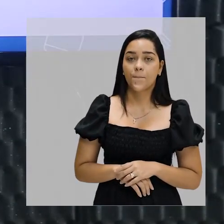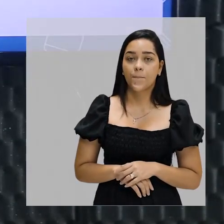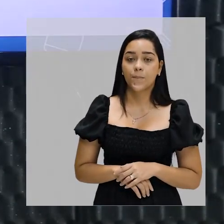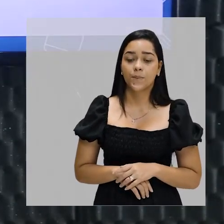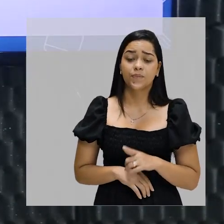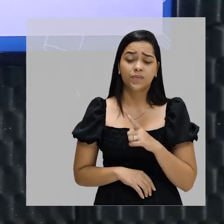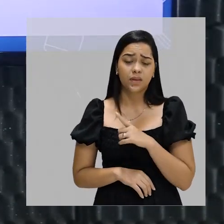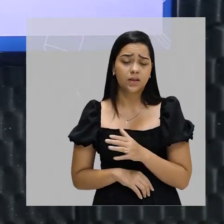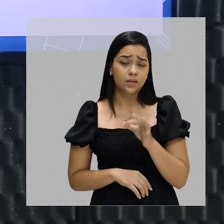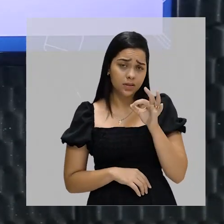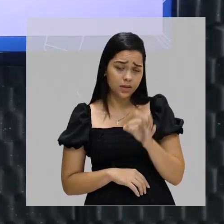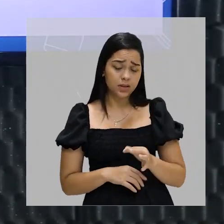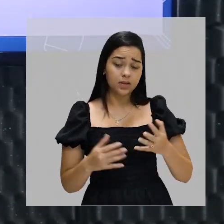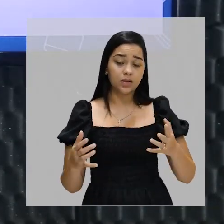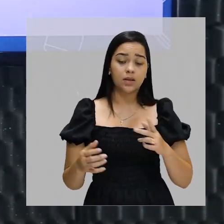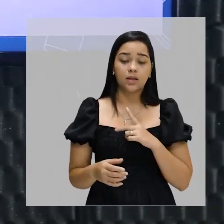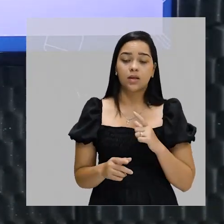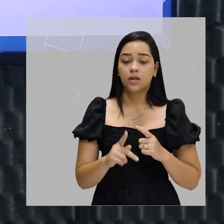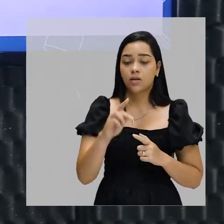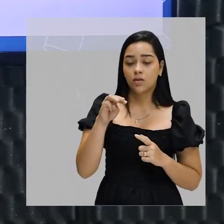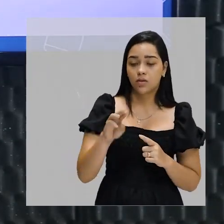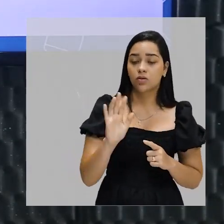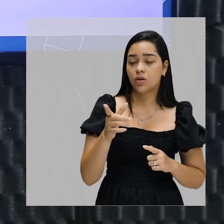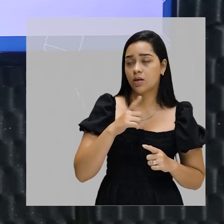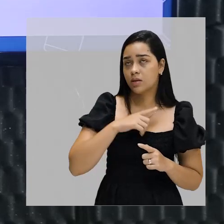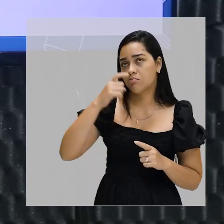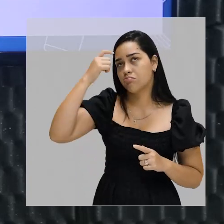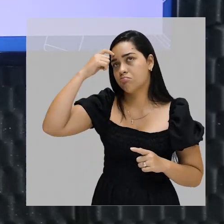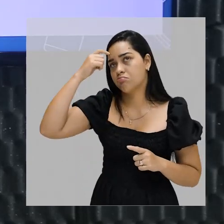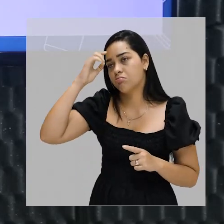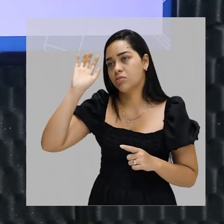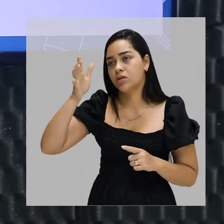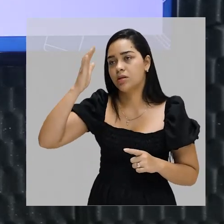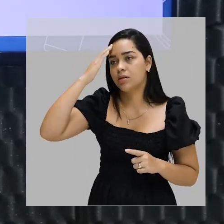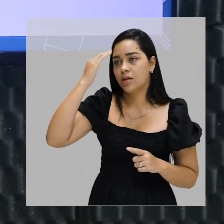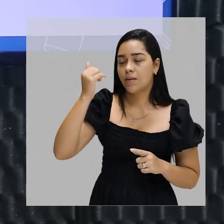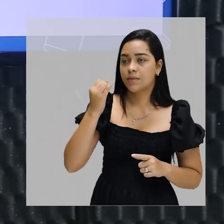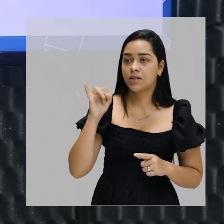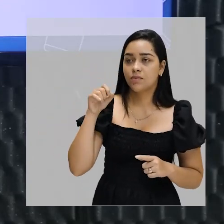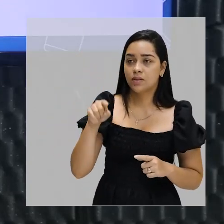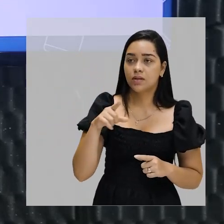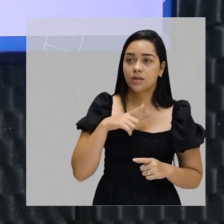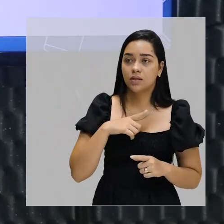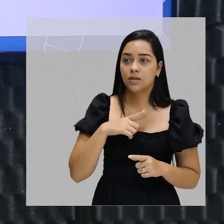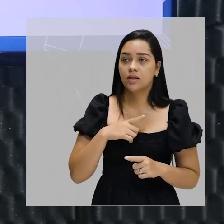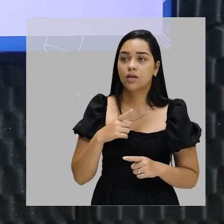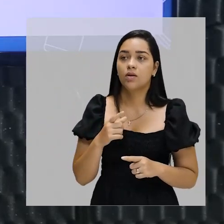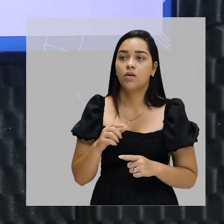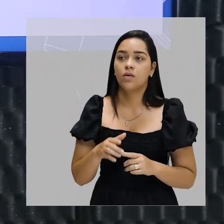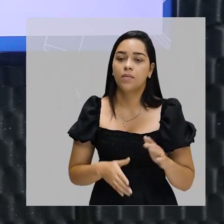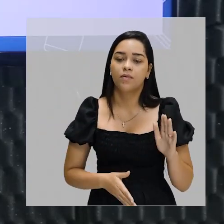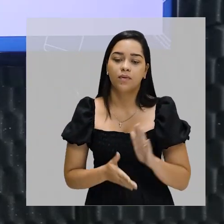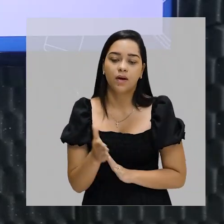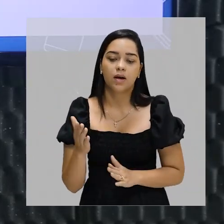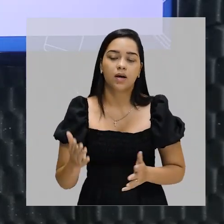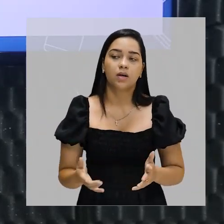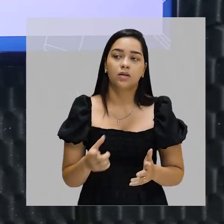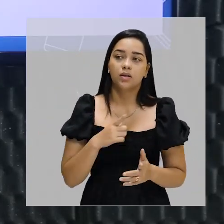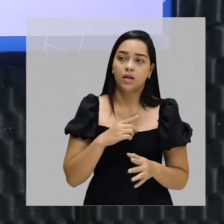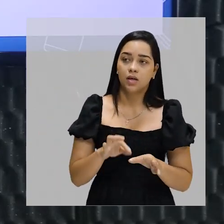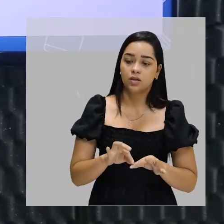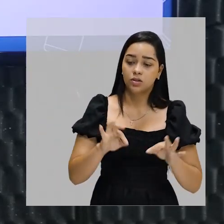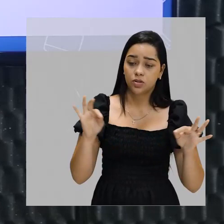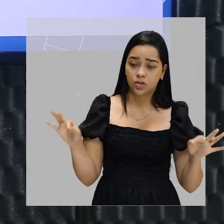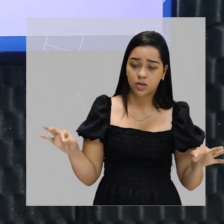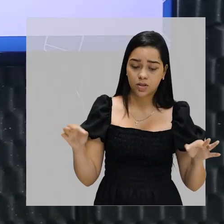Com certeza, né? Quilômetro você já tem alguma noção. Então, se você vai fazer uma viagem, então a distância